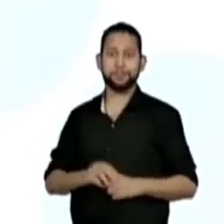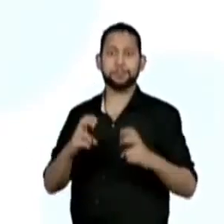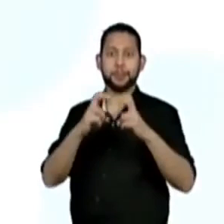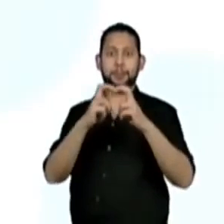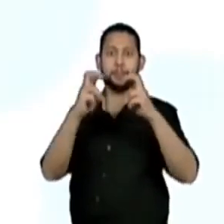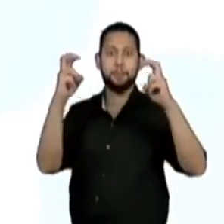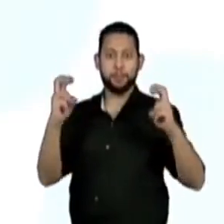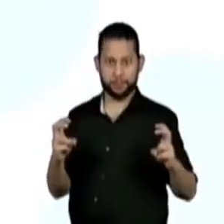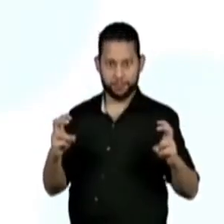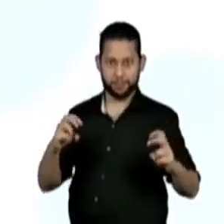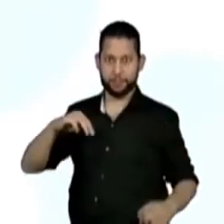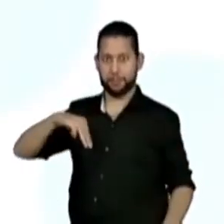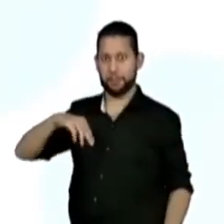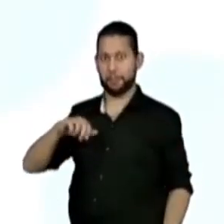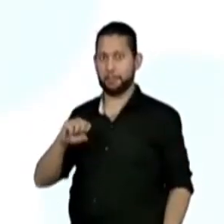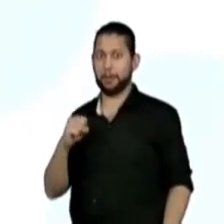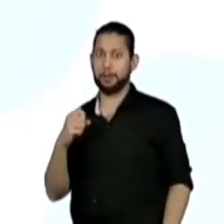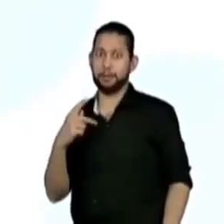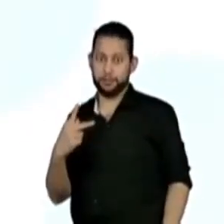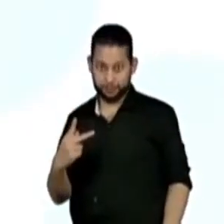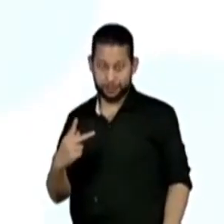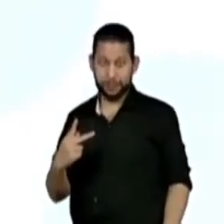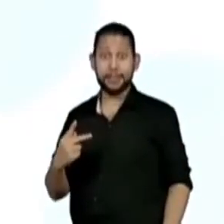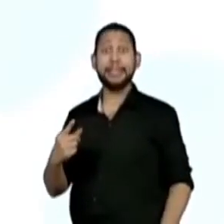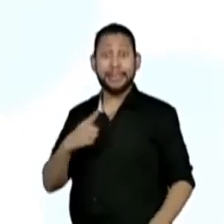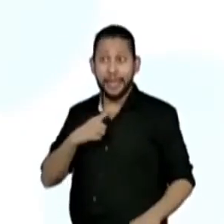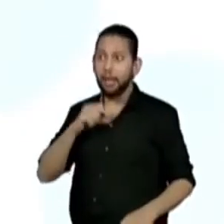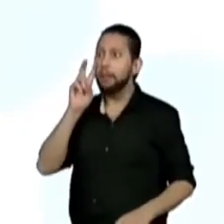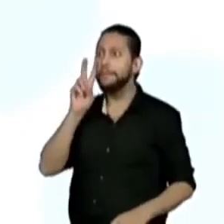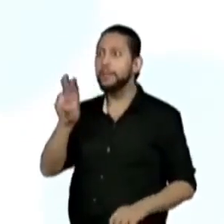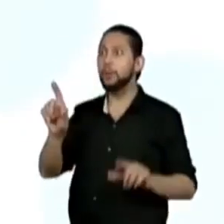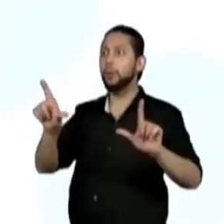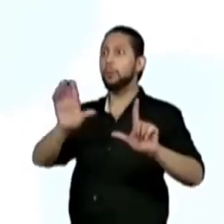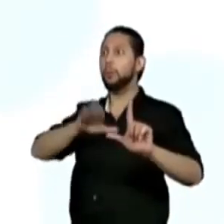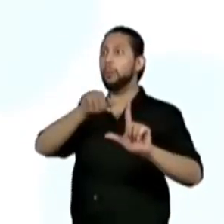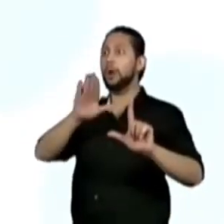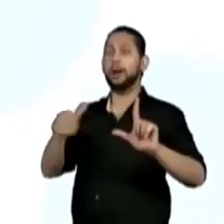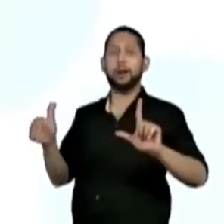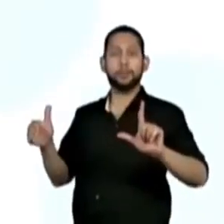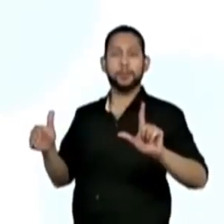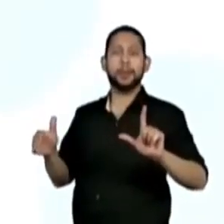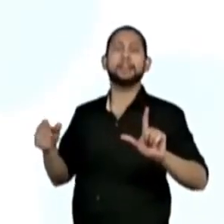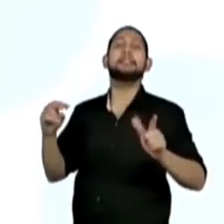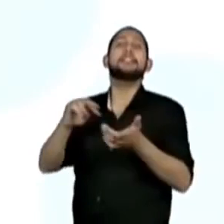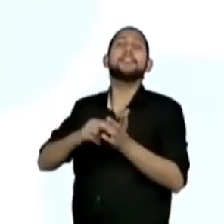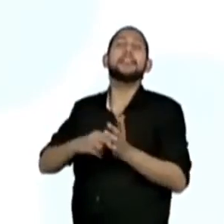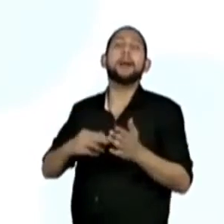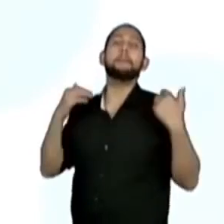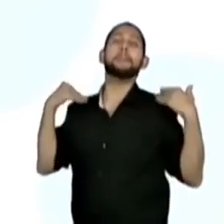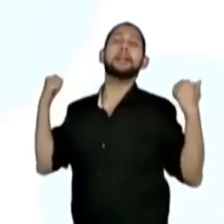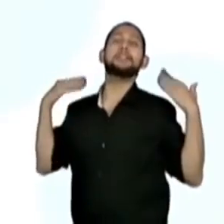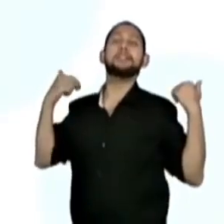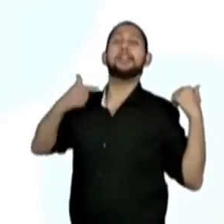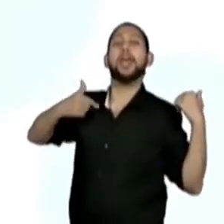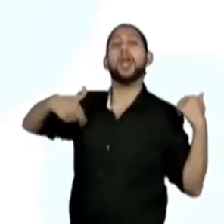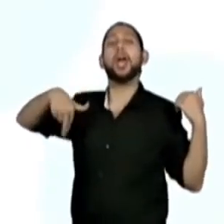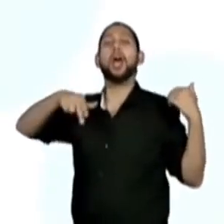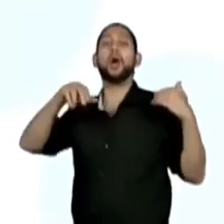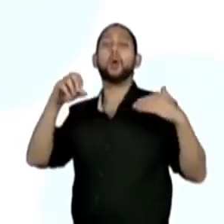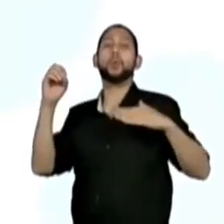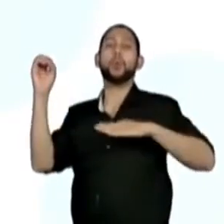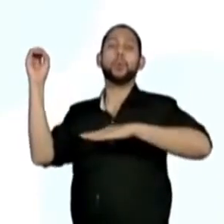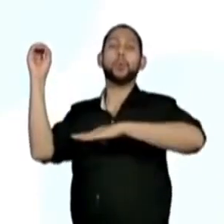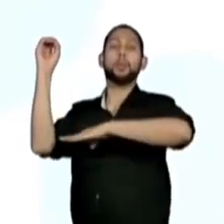elas encontraram a obra passeio ao Crepúsculo e a apreciaram na visita virtual E